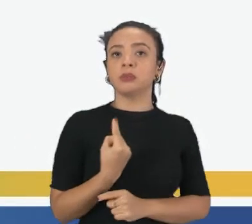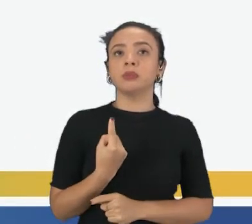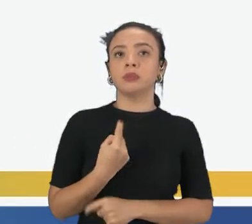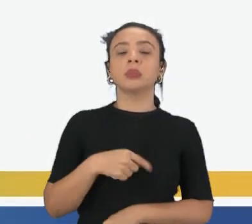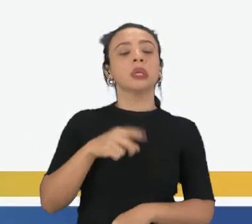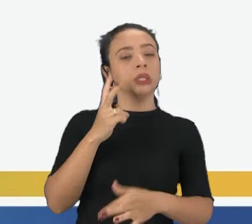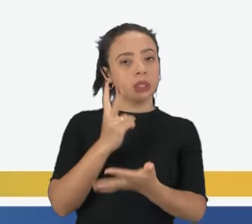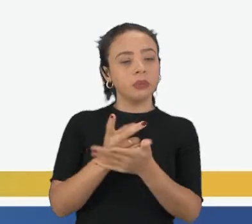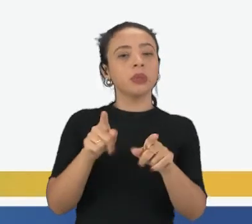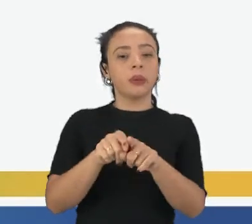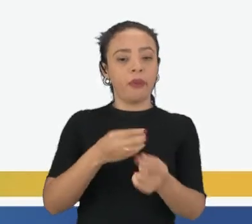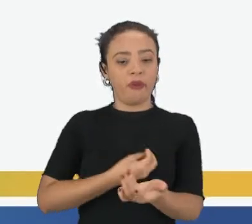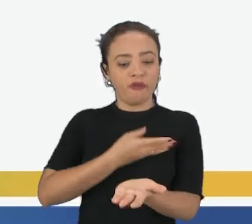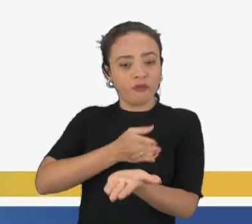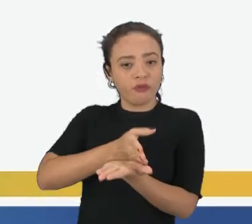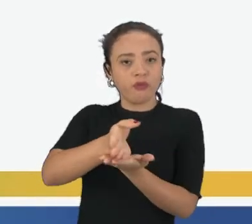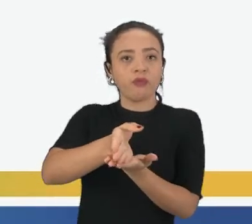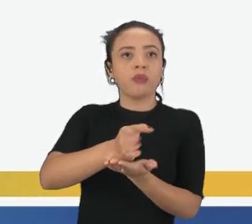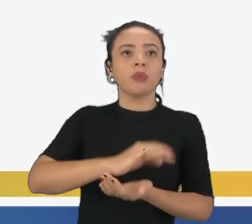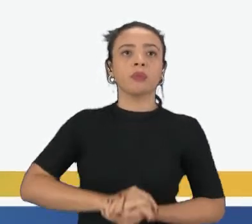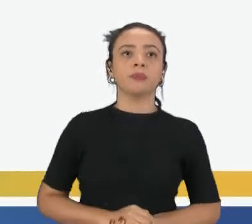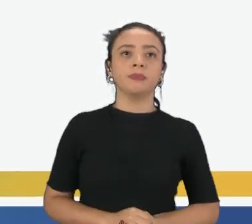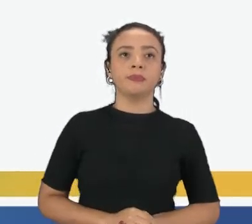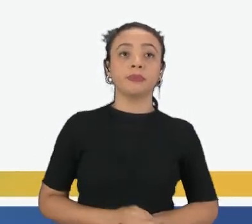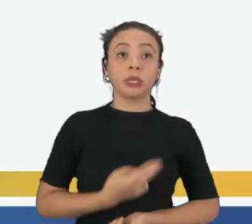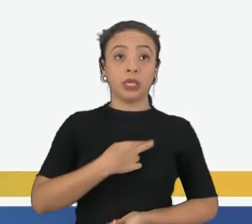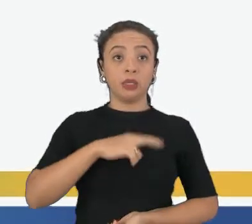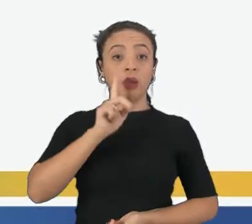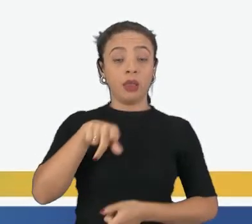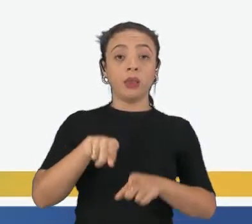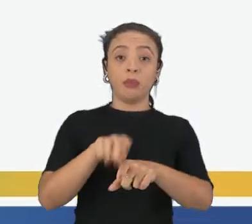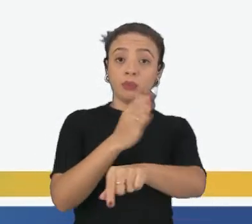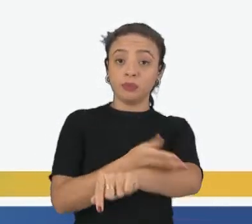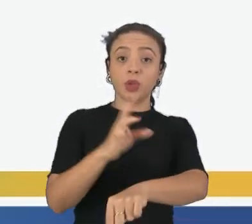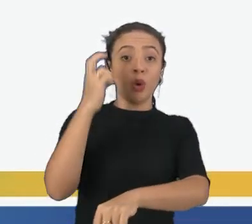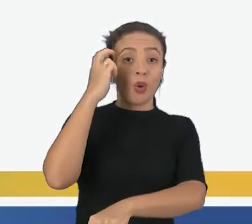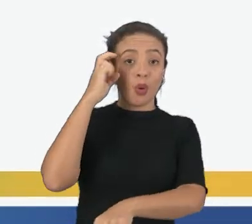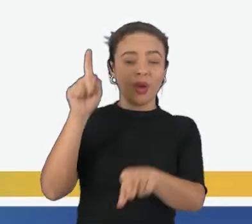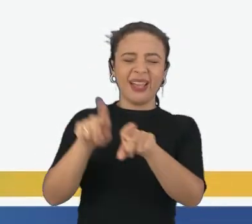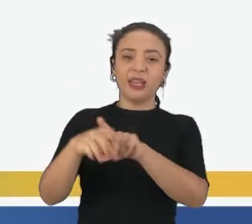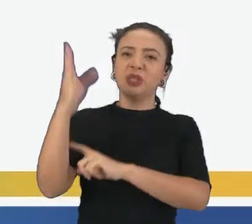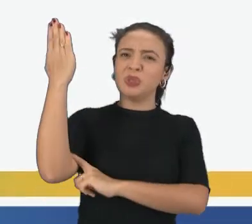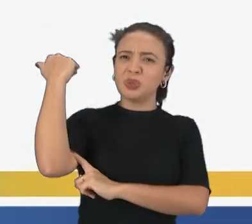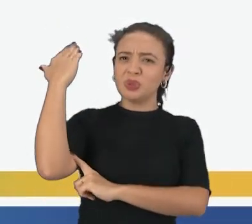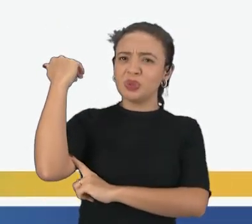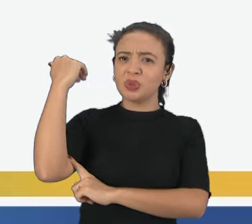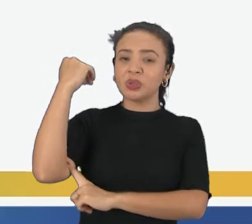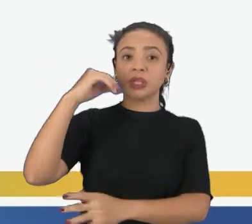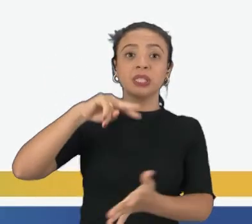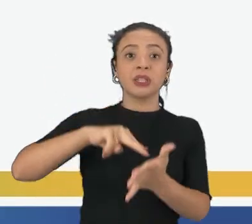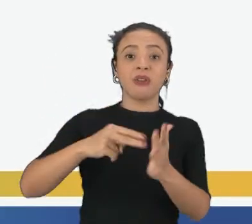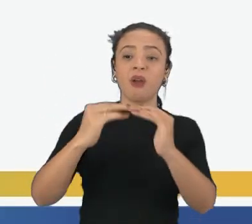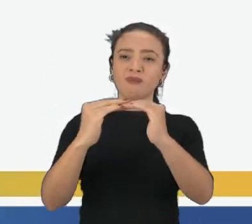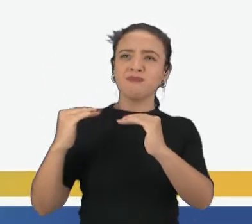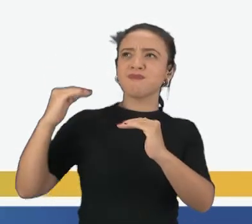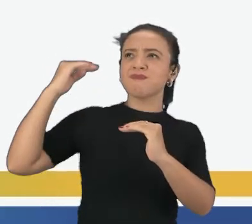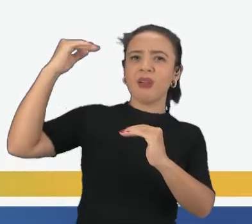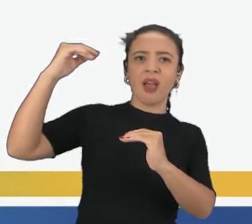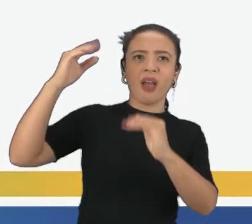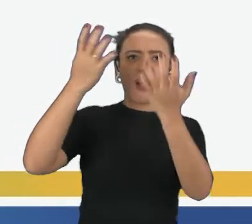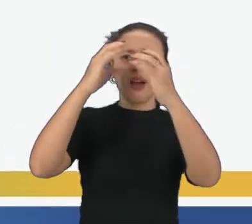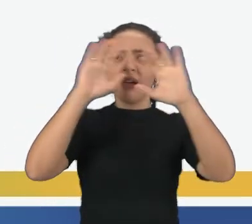que ela direciona para o seu dia a dia a religião uma prática cultural histórica relativa a seres sobre-humanos